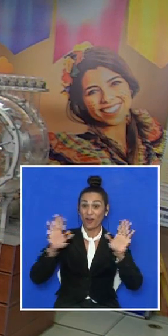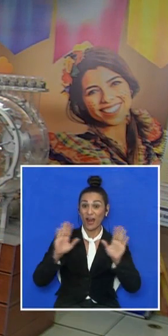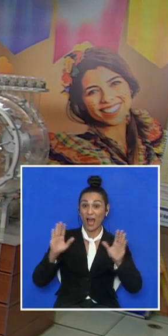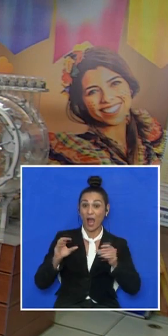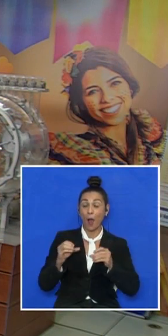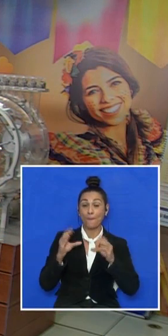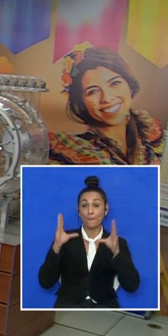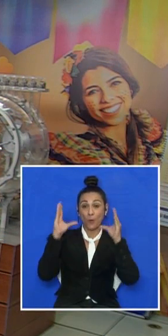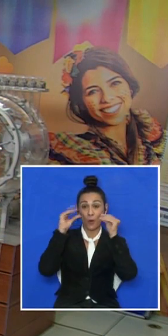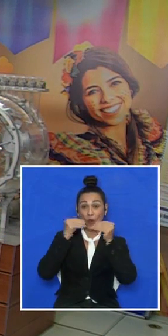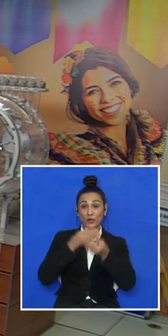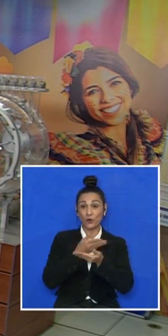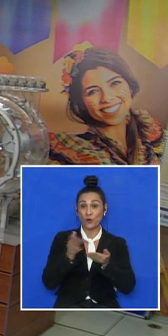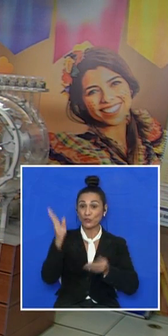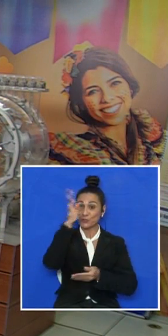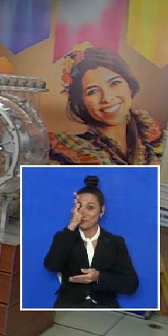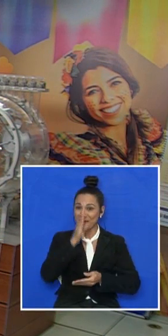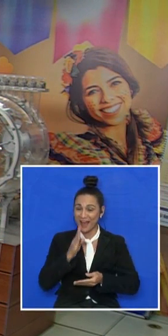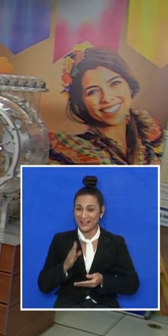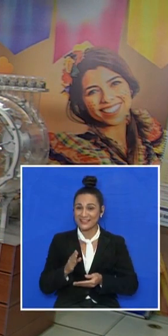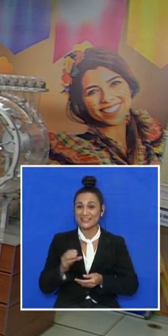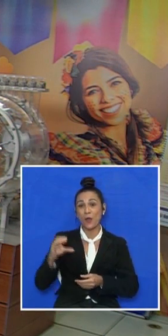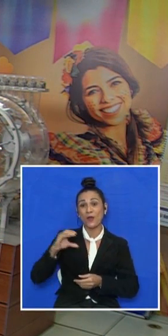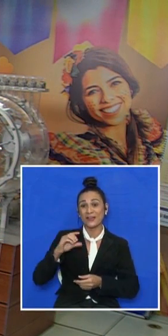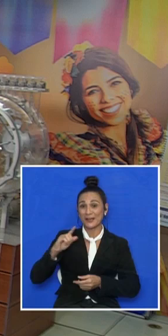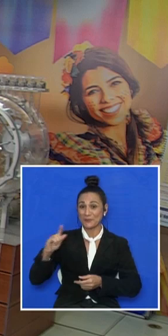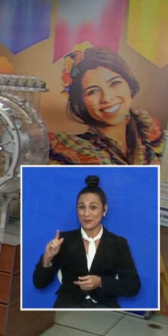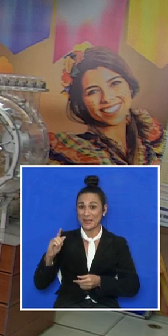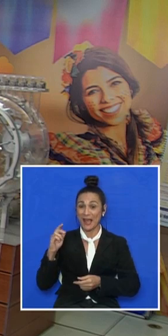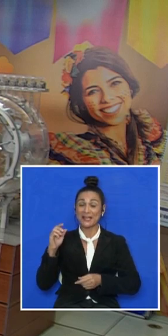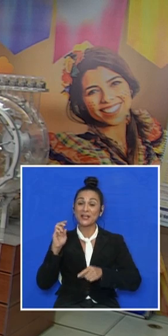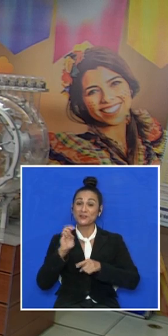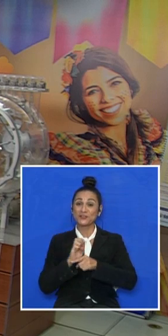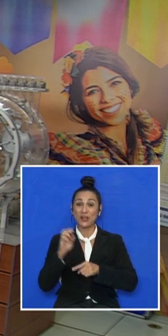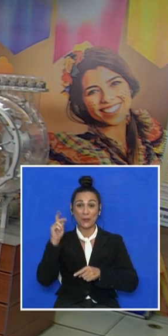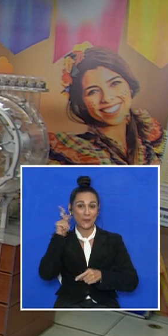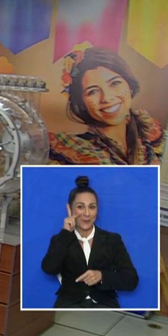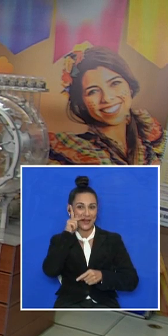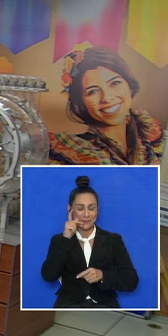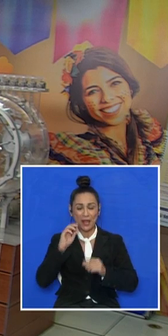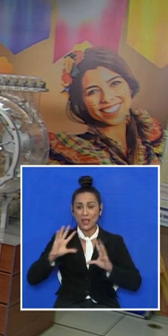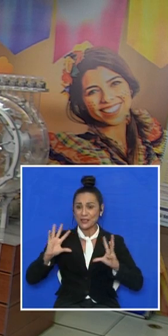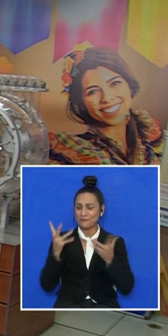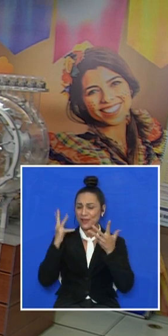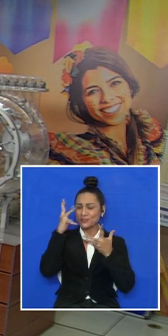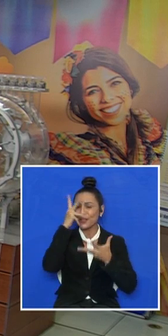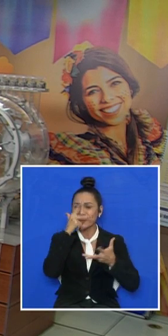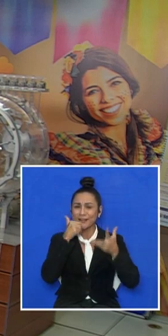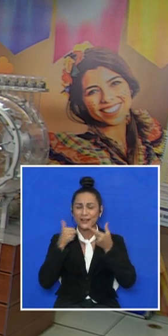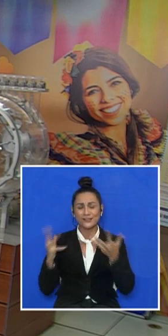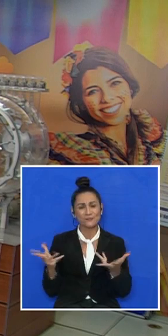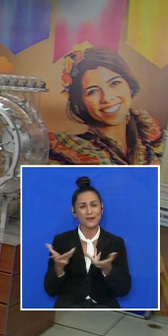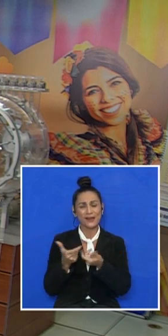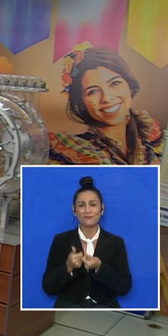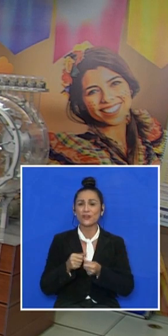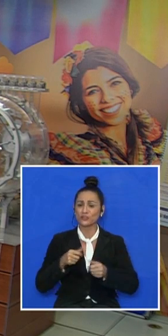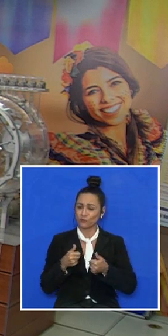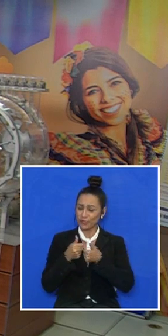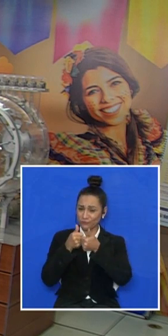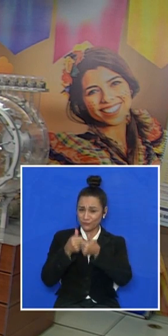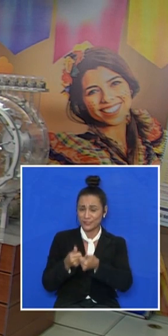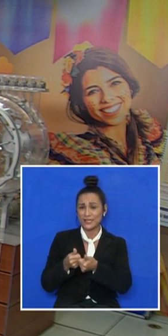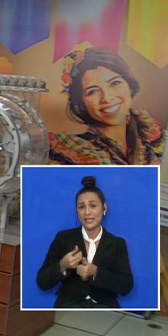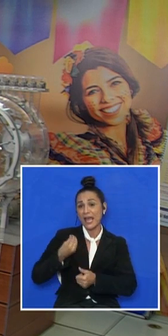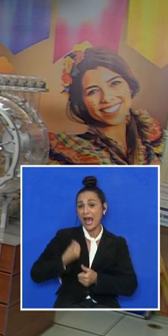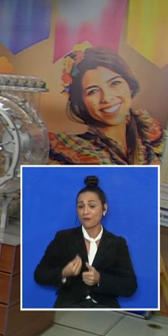Olá, muito boa noite, Brasil. Boa noite, Campina Grande. Que festa linda. É muito bom contar com todos vocês nos acompanhando